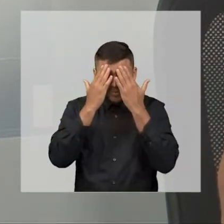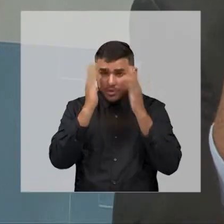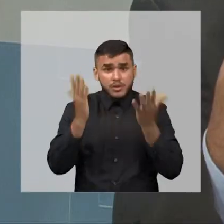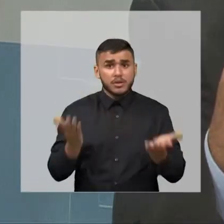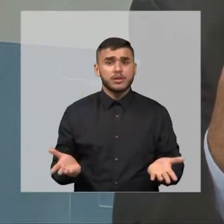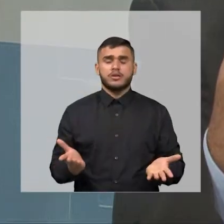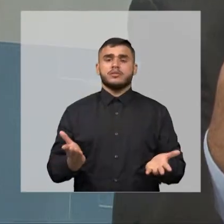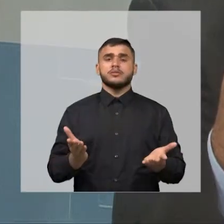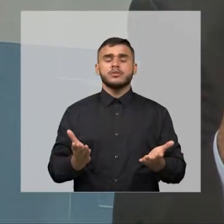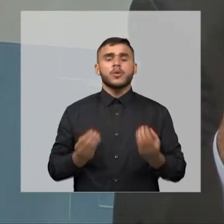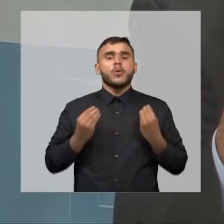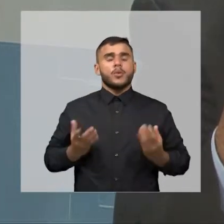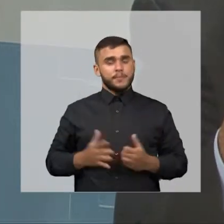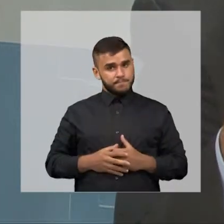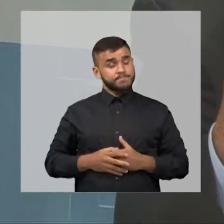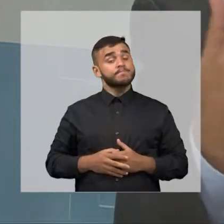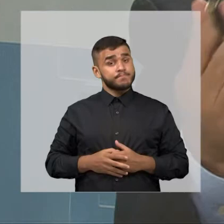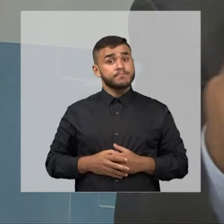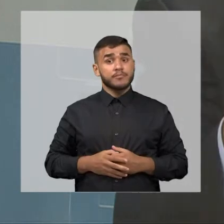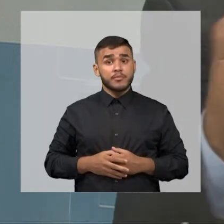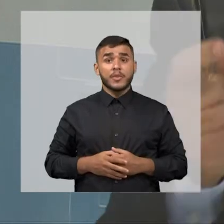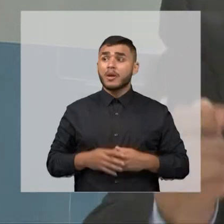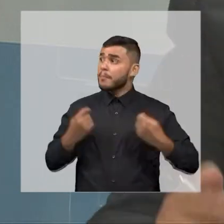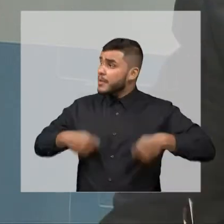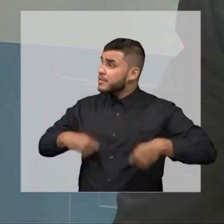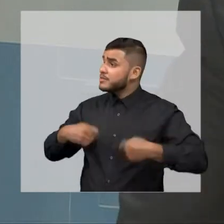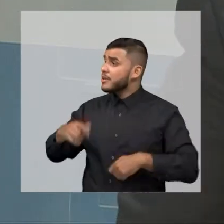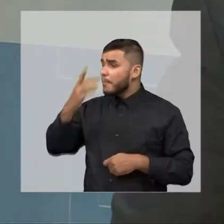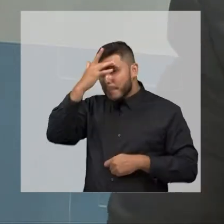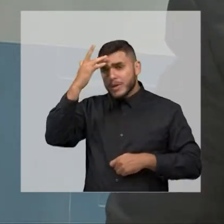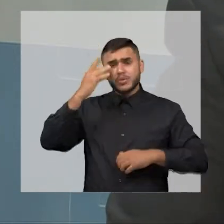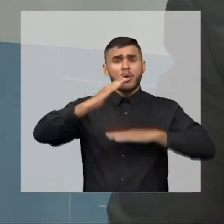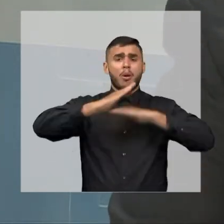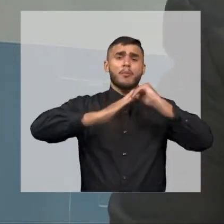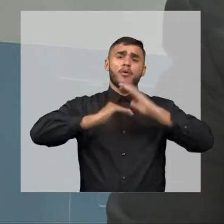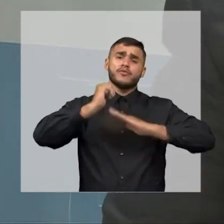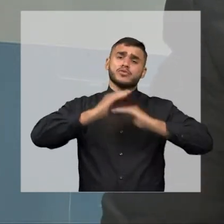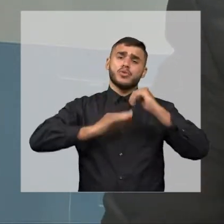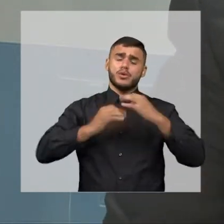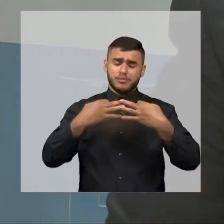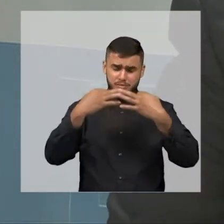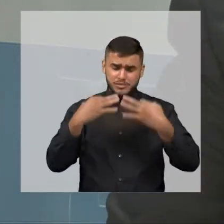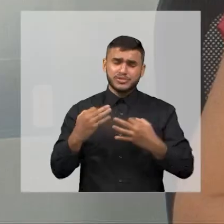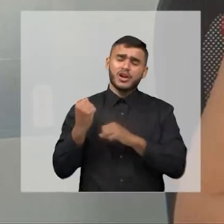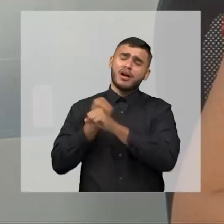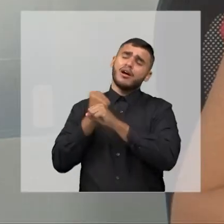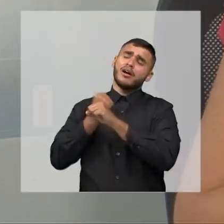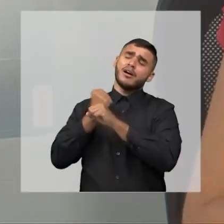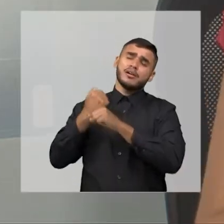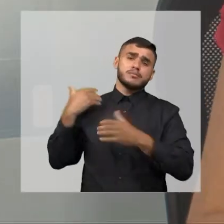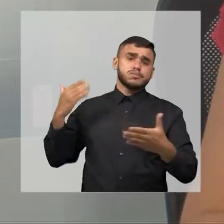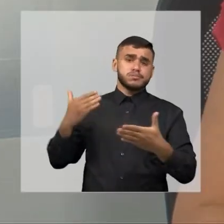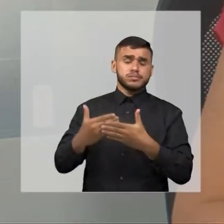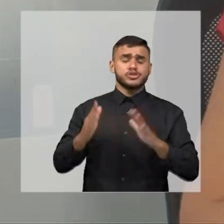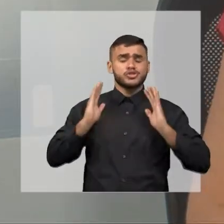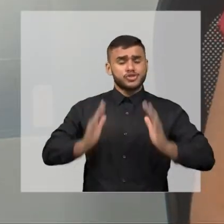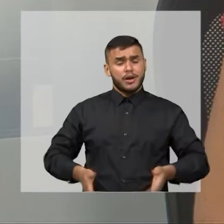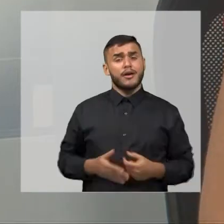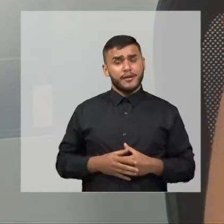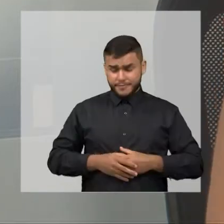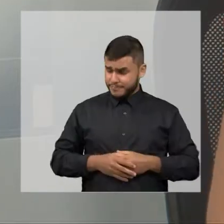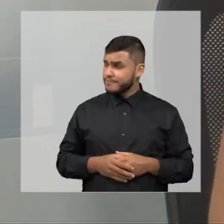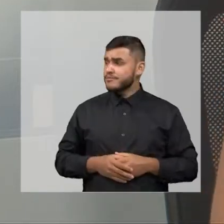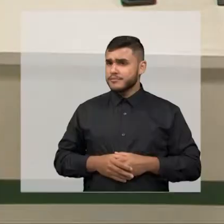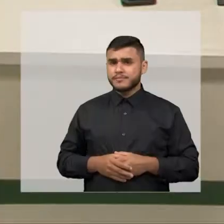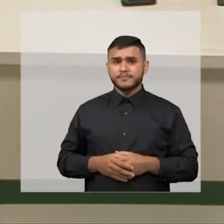uma comissão muito grande, né, que faz aquelas provas. Sim, um povo que é capacitado, que vem fazendo essas provas há muitos anos. Doutora Lia, deixa